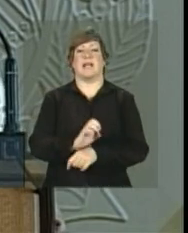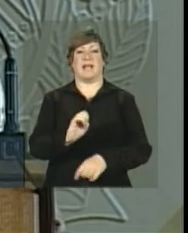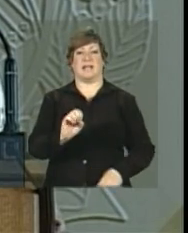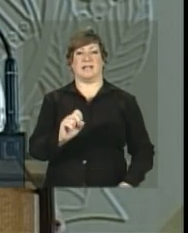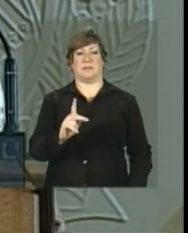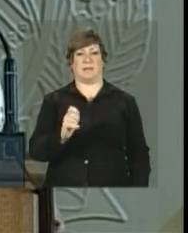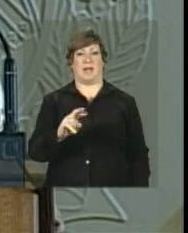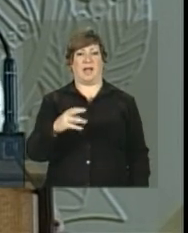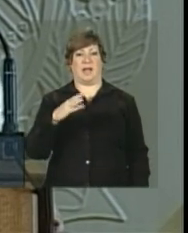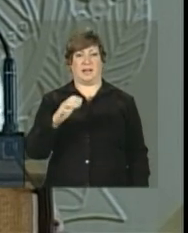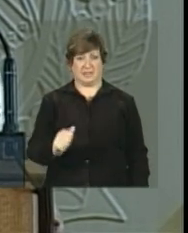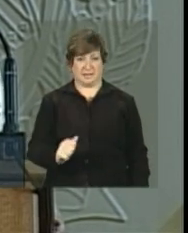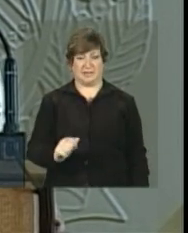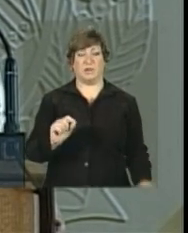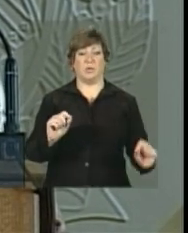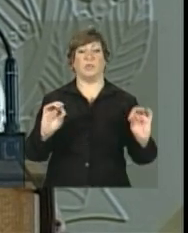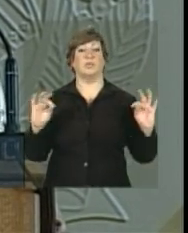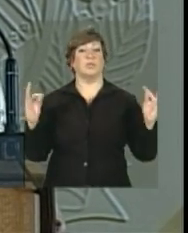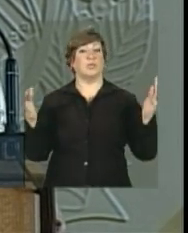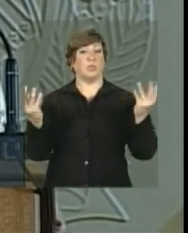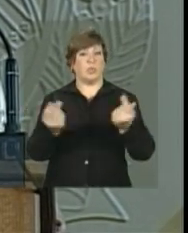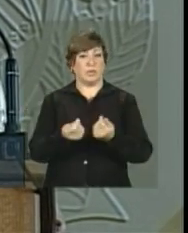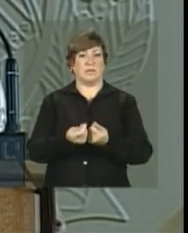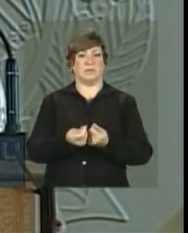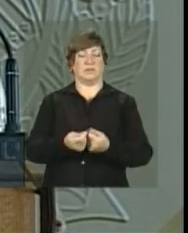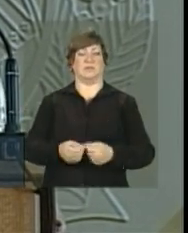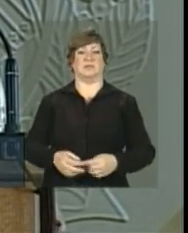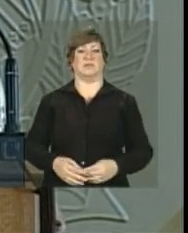Esperança de